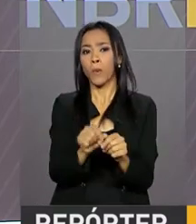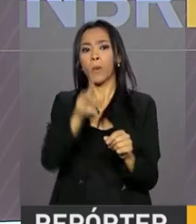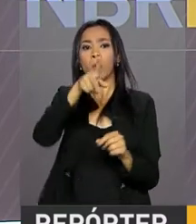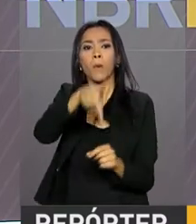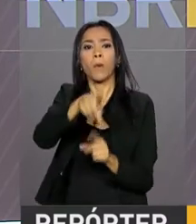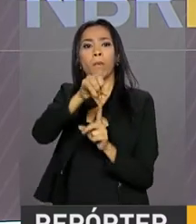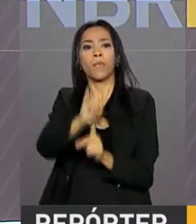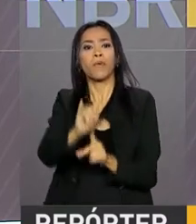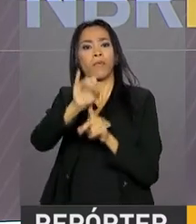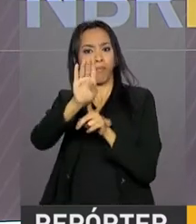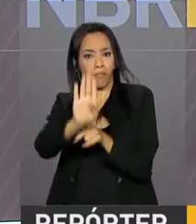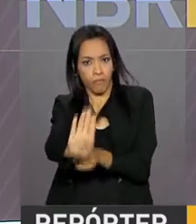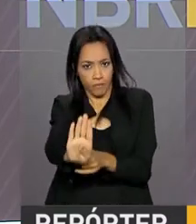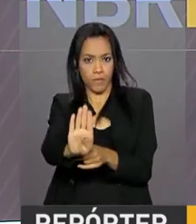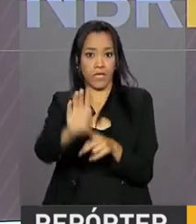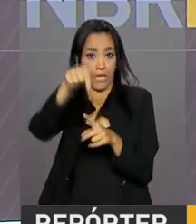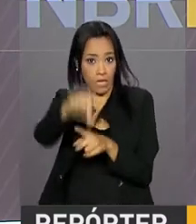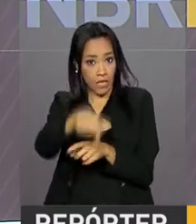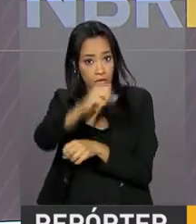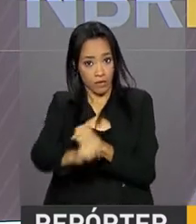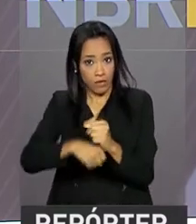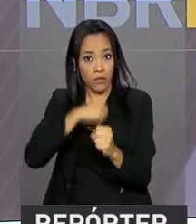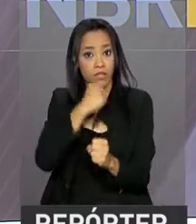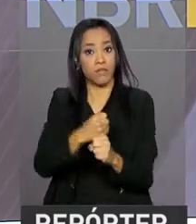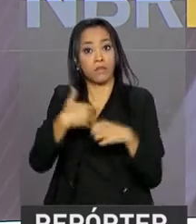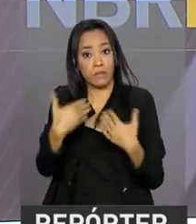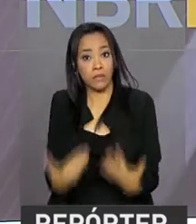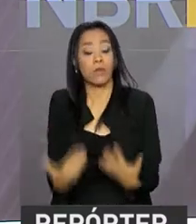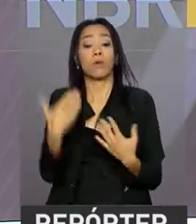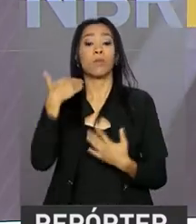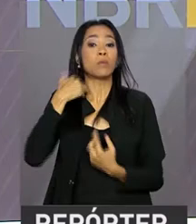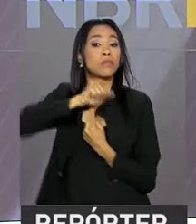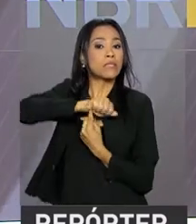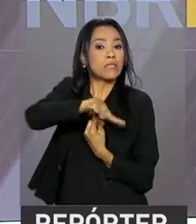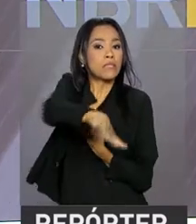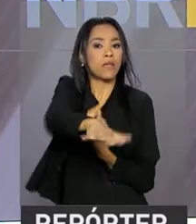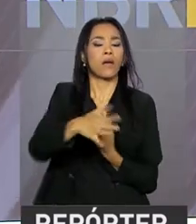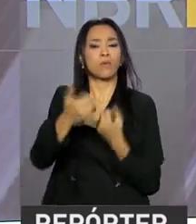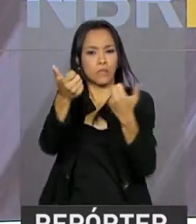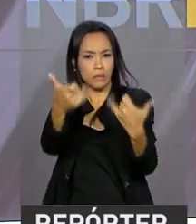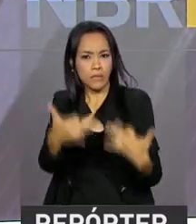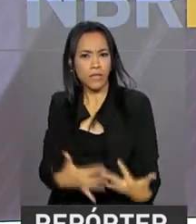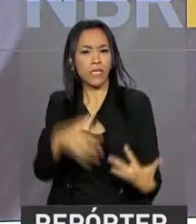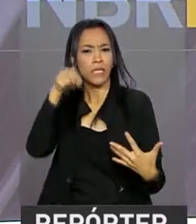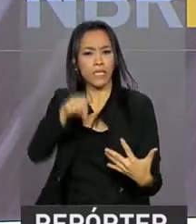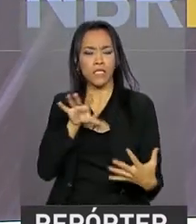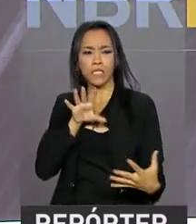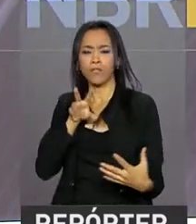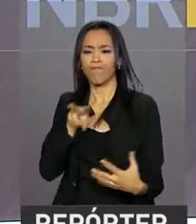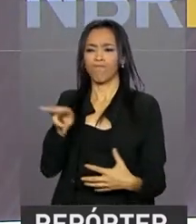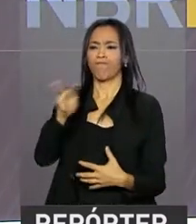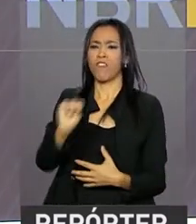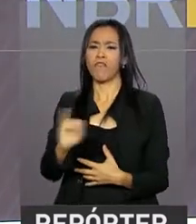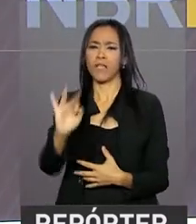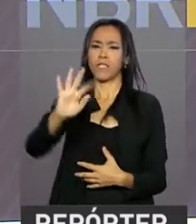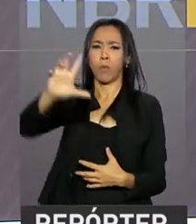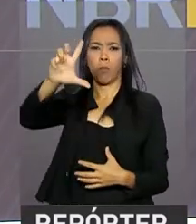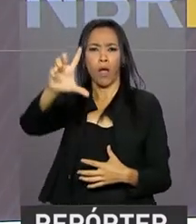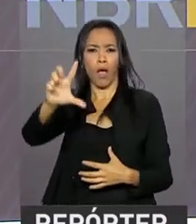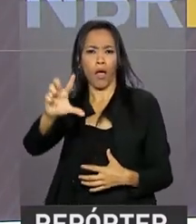interno bruto neste ano o banco central aponta ainda que nesse cenário de inflação em queda